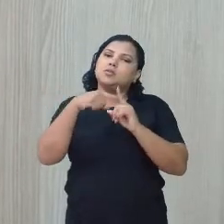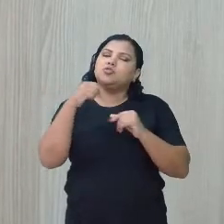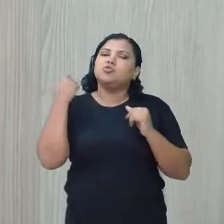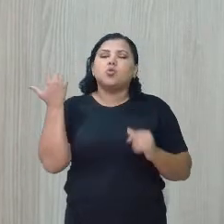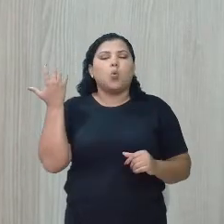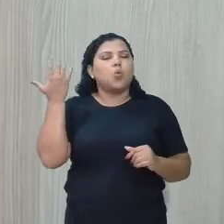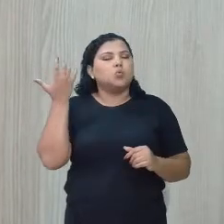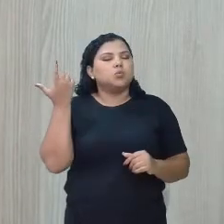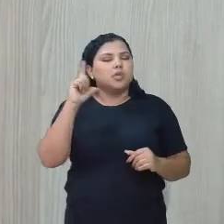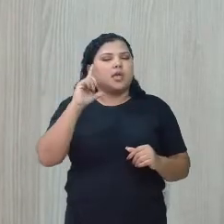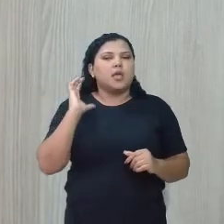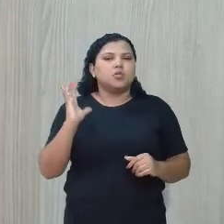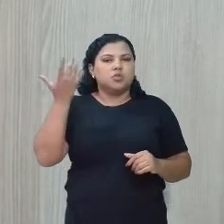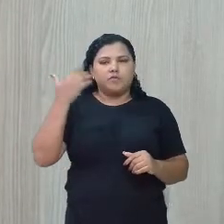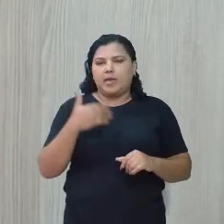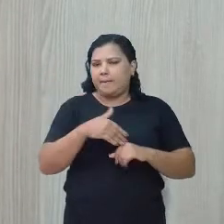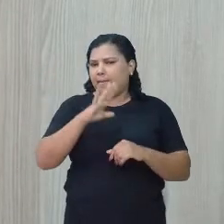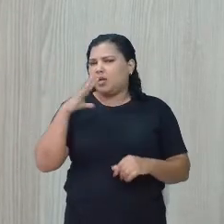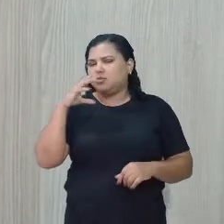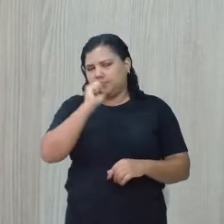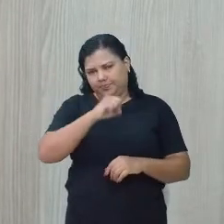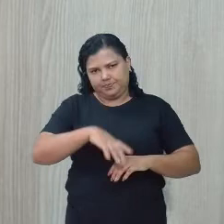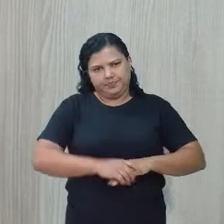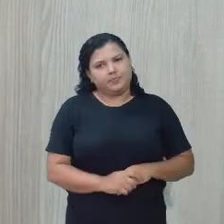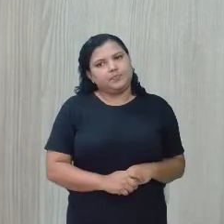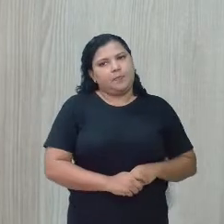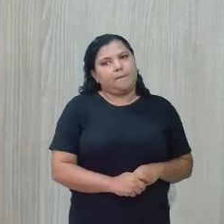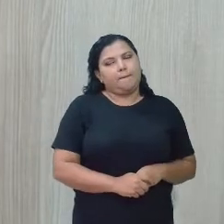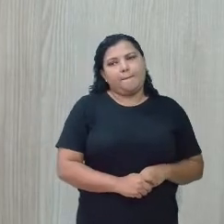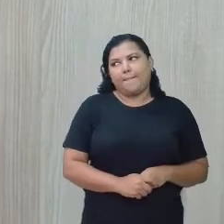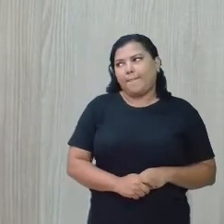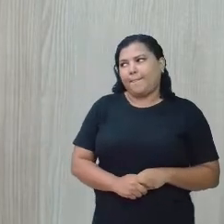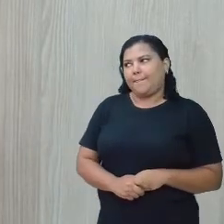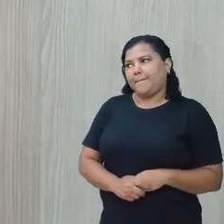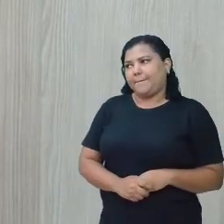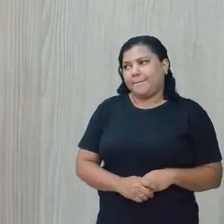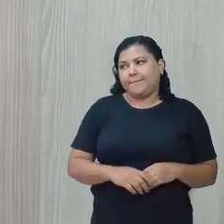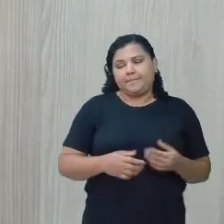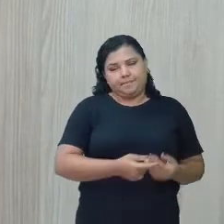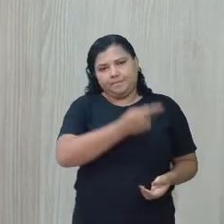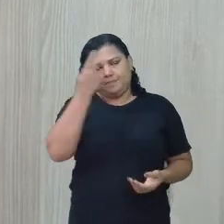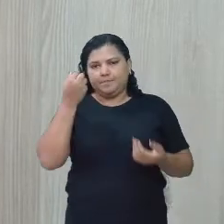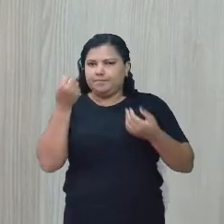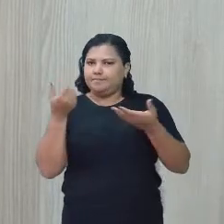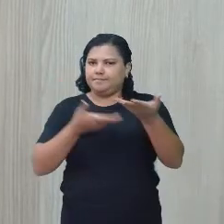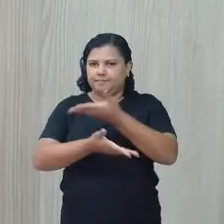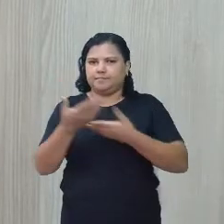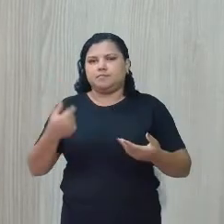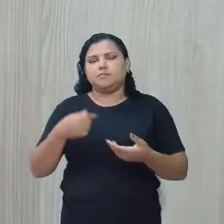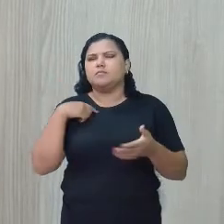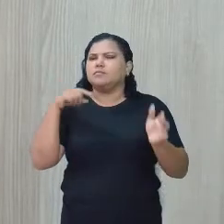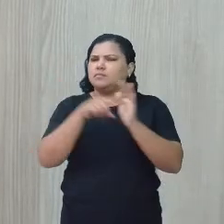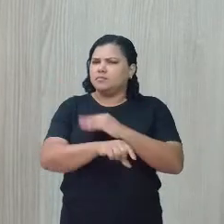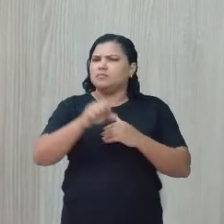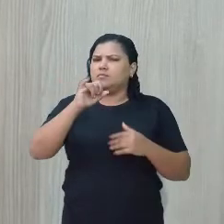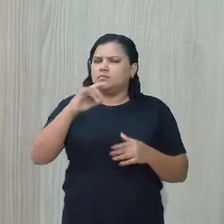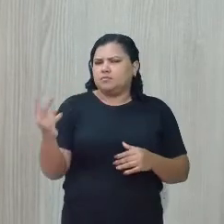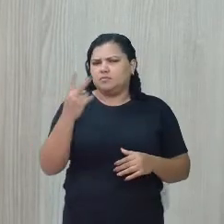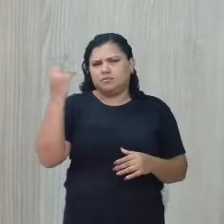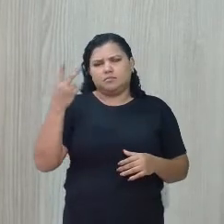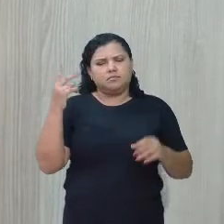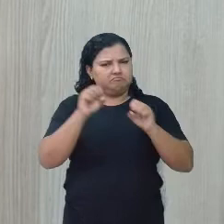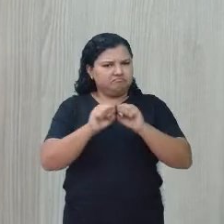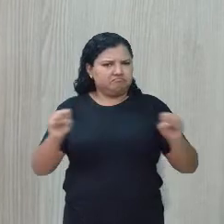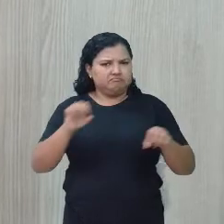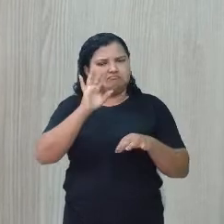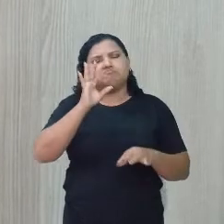pouco mais rapidamente o sistema, tá bem? Então, o pessoal está aqui participando, perguntei se essa parte de valores simétricos estava tranquilo até